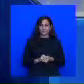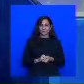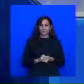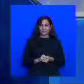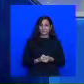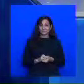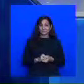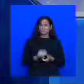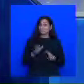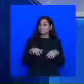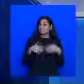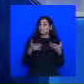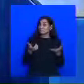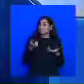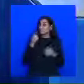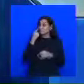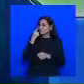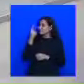O que será que vem por aí?